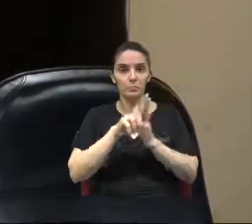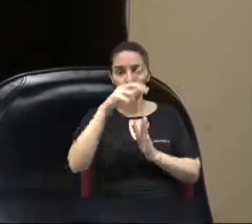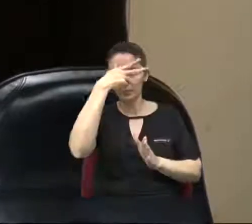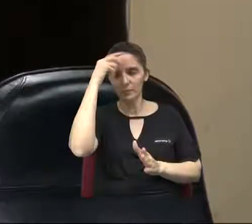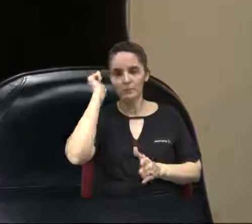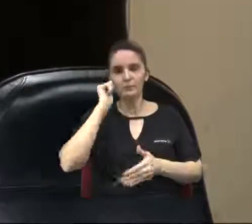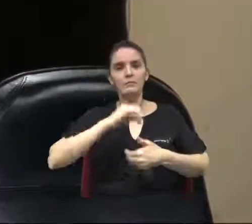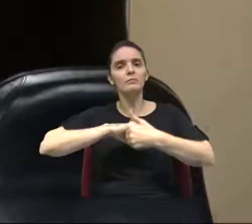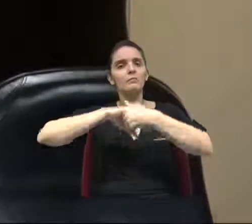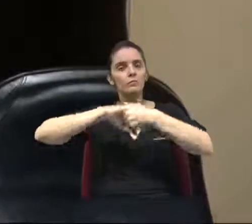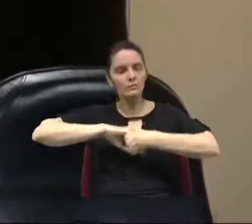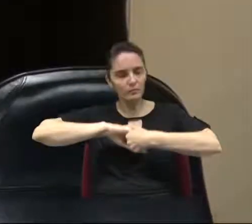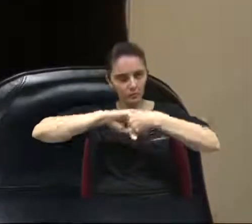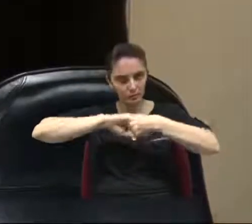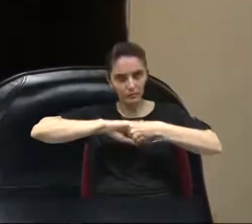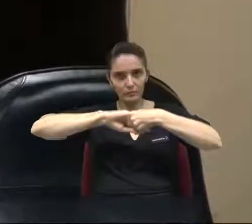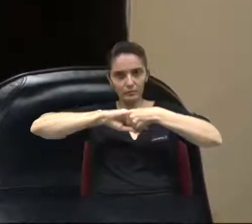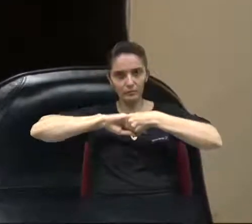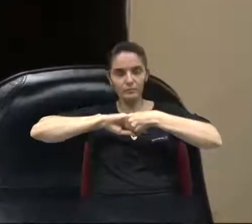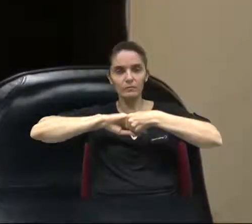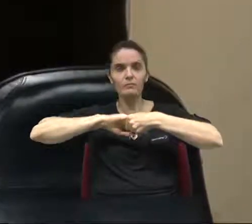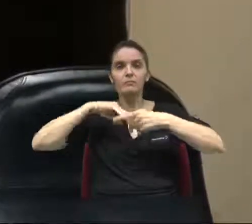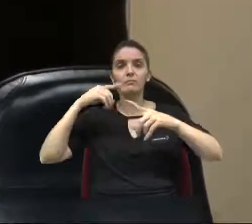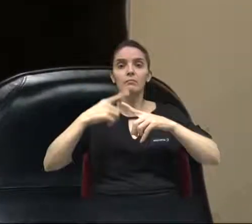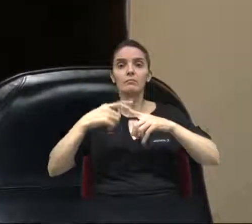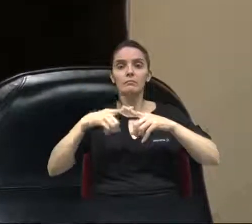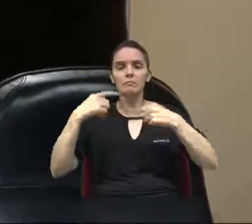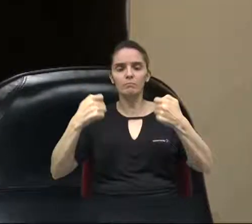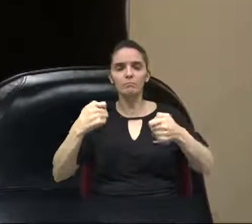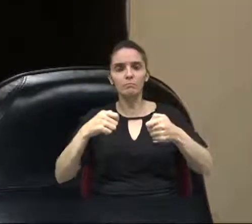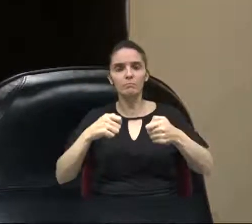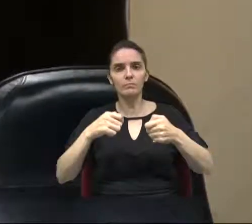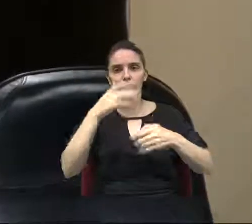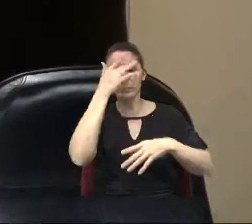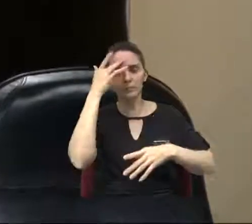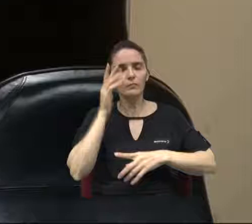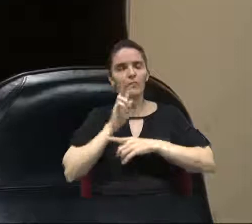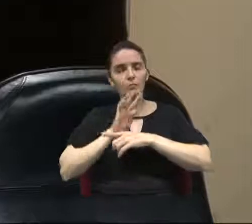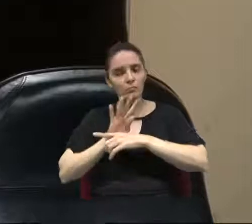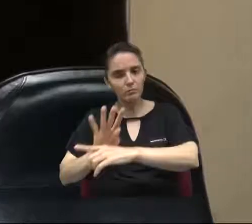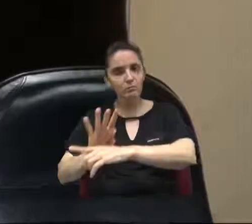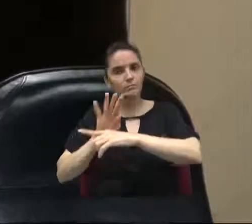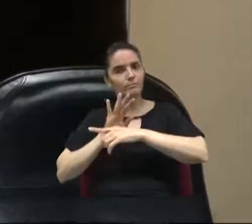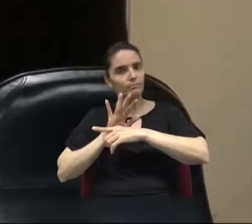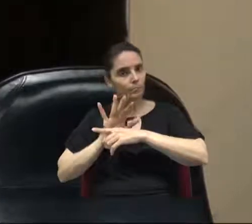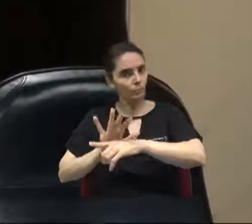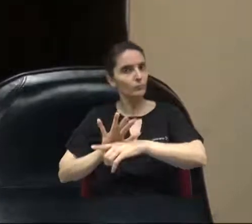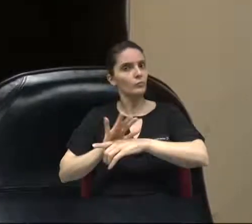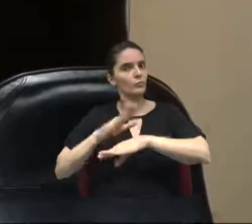de parabéns, porque o senhor precisa de mais apoio, né? O executivo,